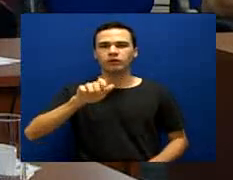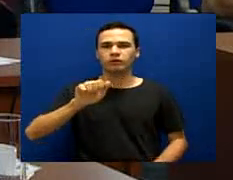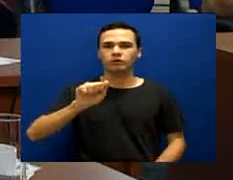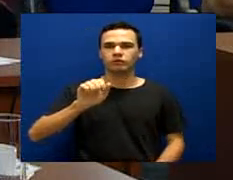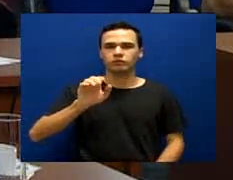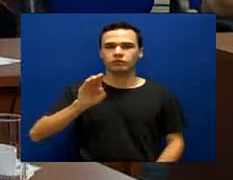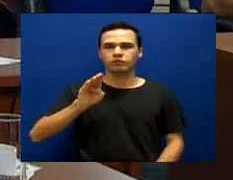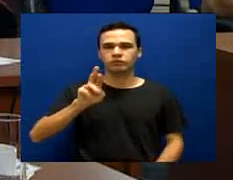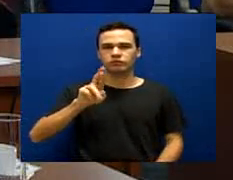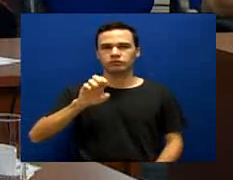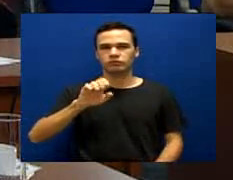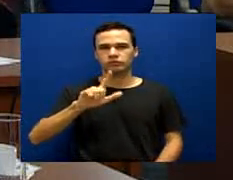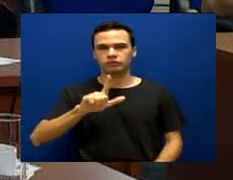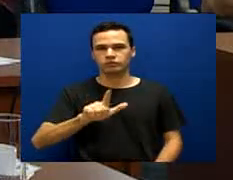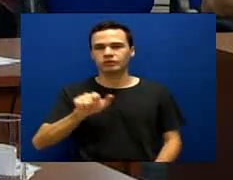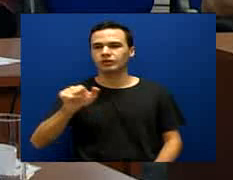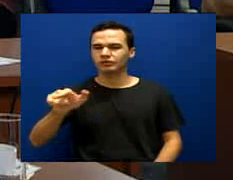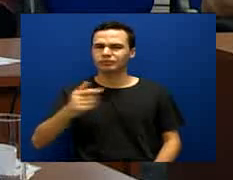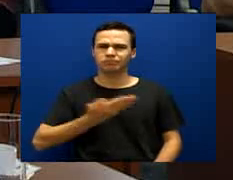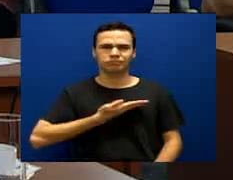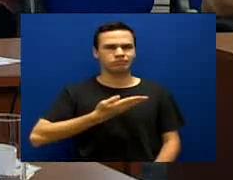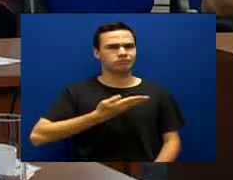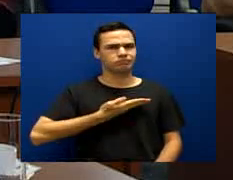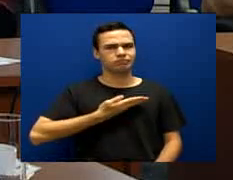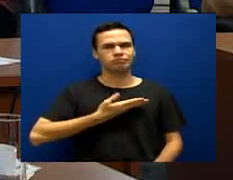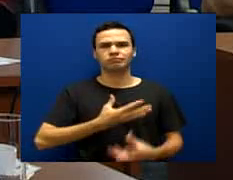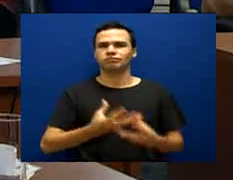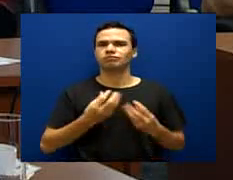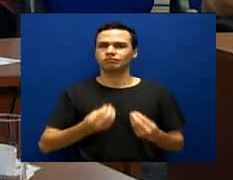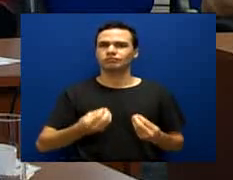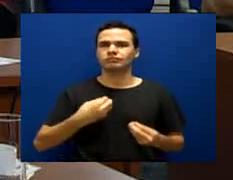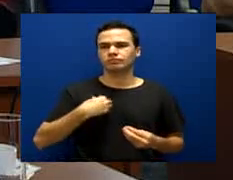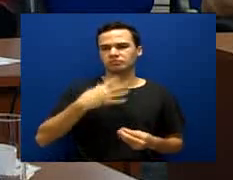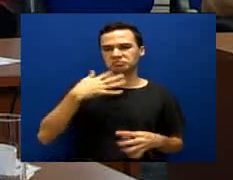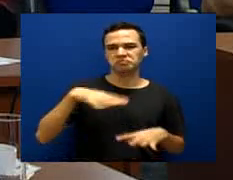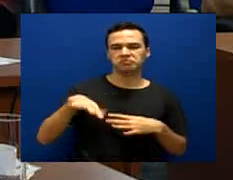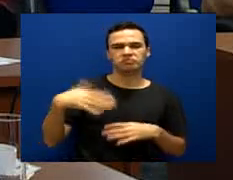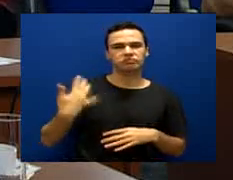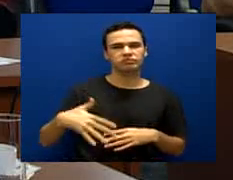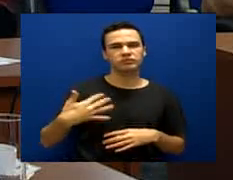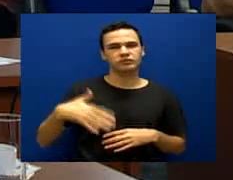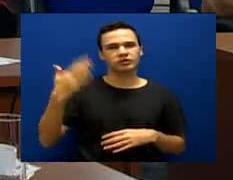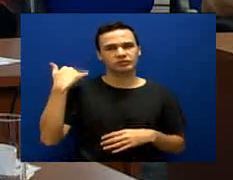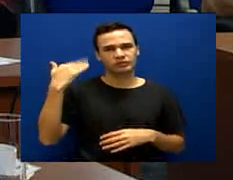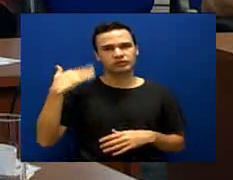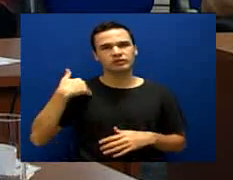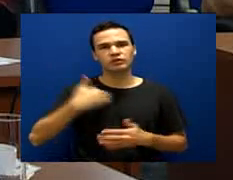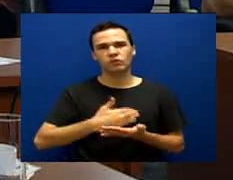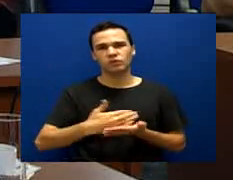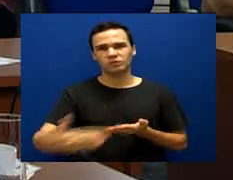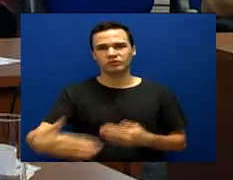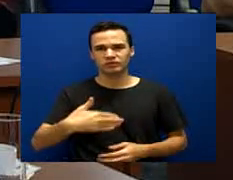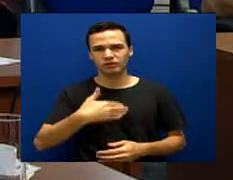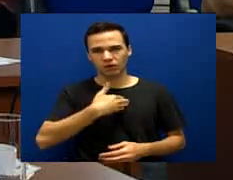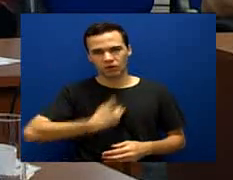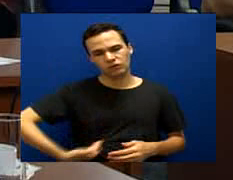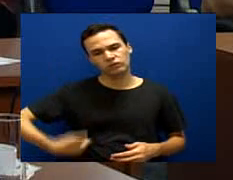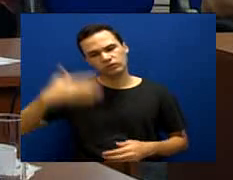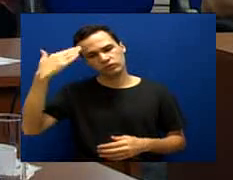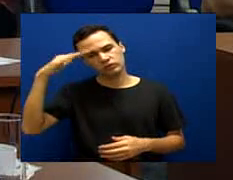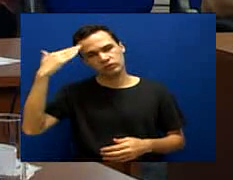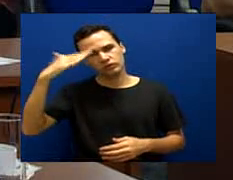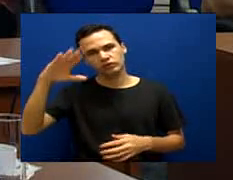Gabriel, um grande amigo, uma referência para mim. Eu comecei minha militância política, entender um